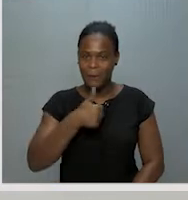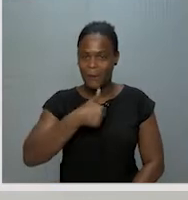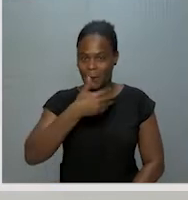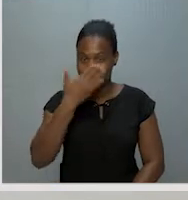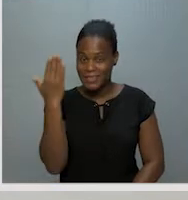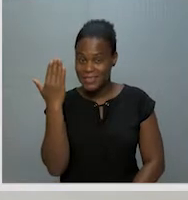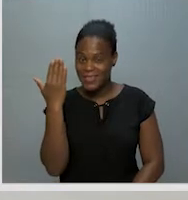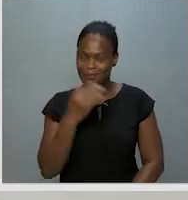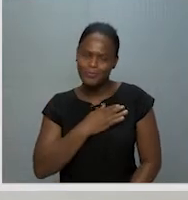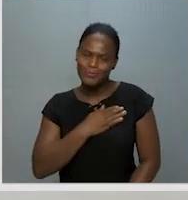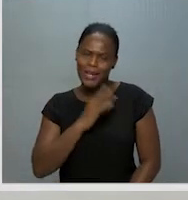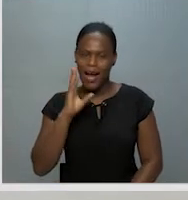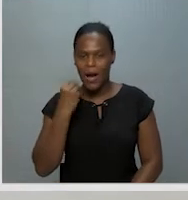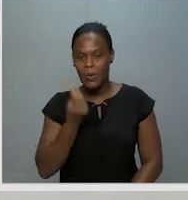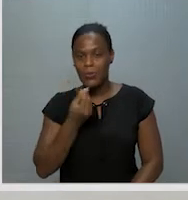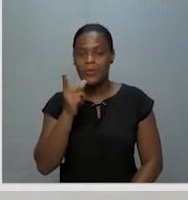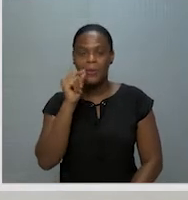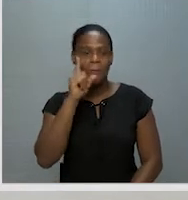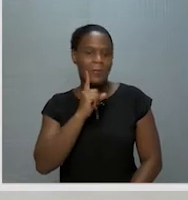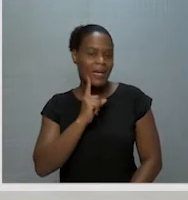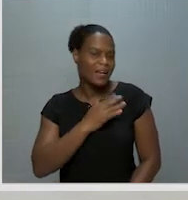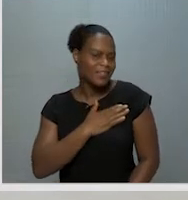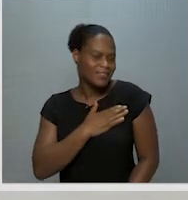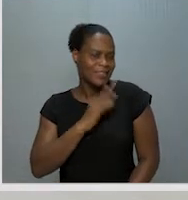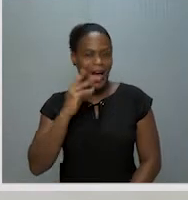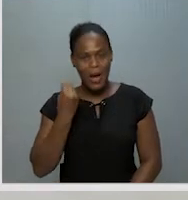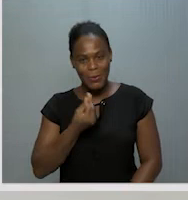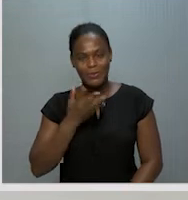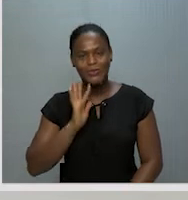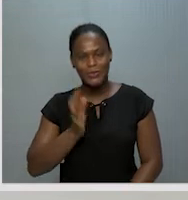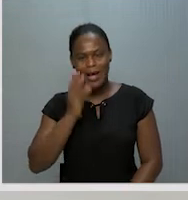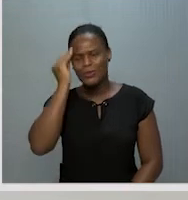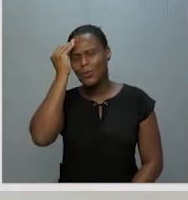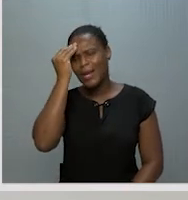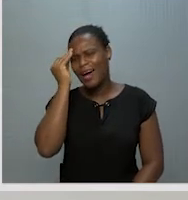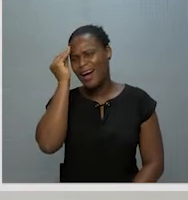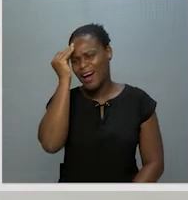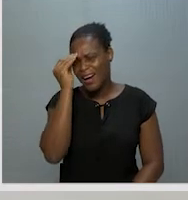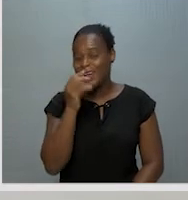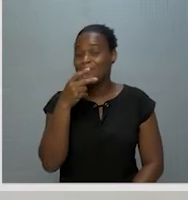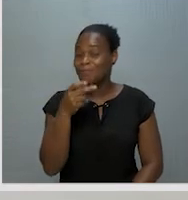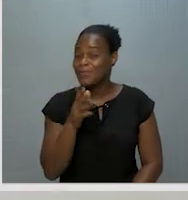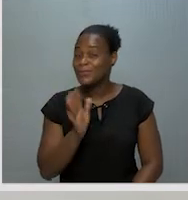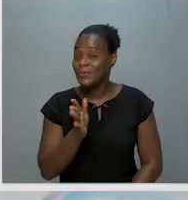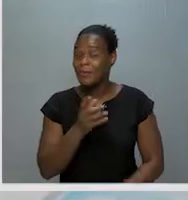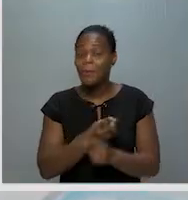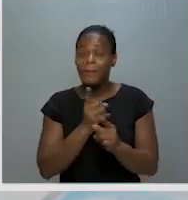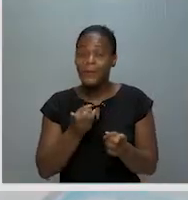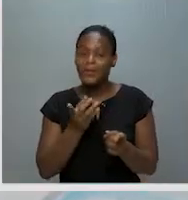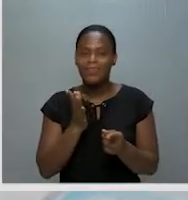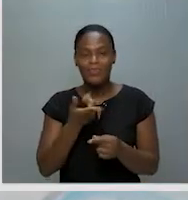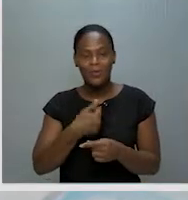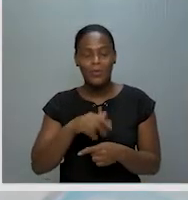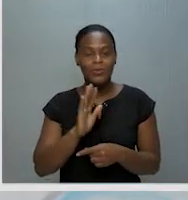Bom dia, queridos alunos e queridas alunas. Já estou a ficar com saudades, porque